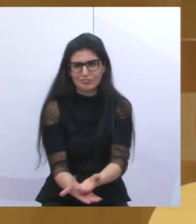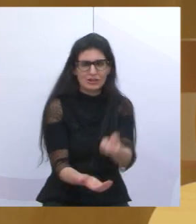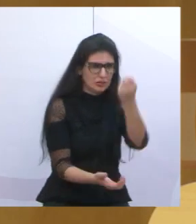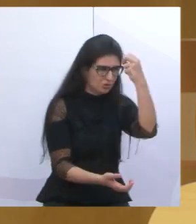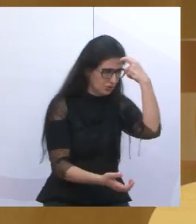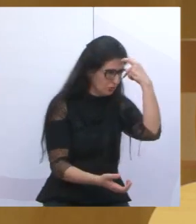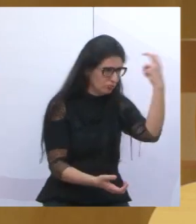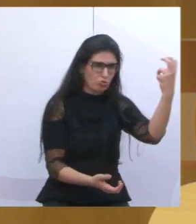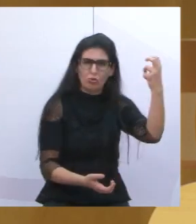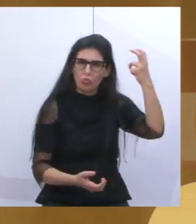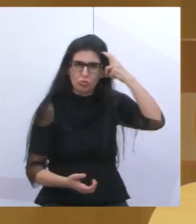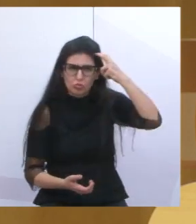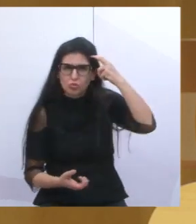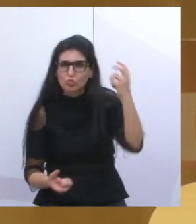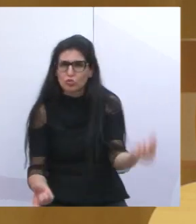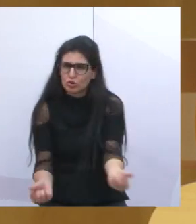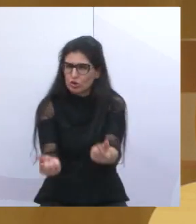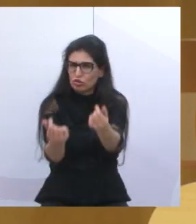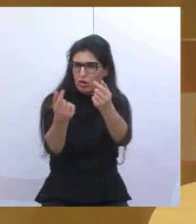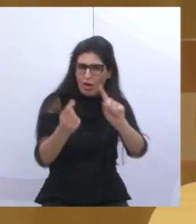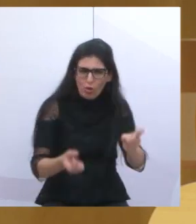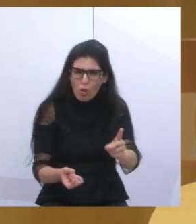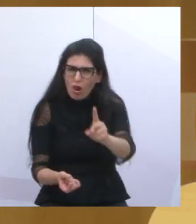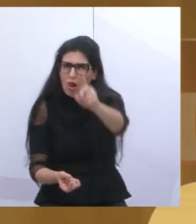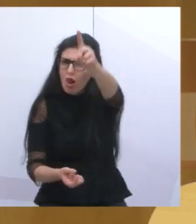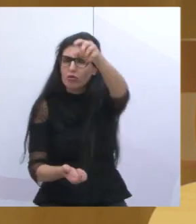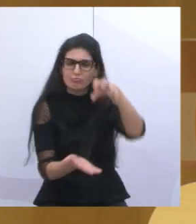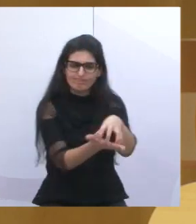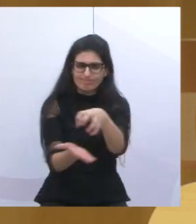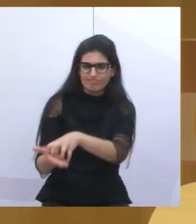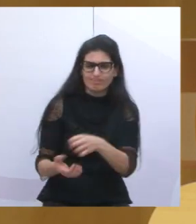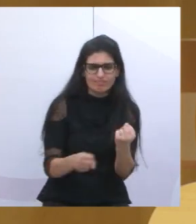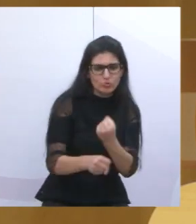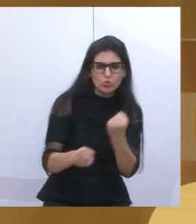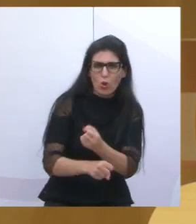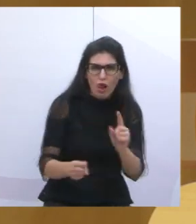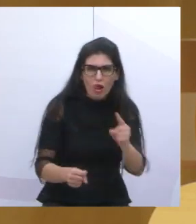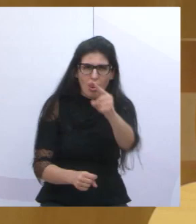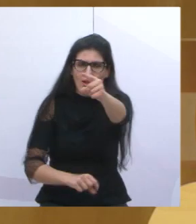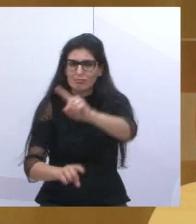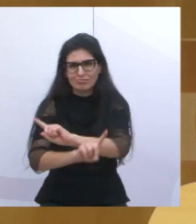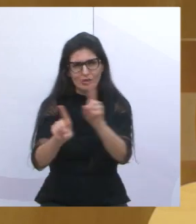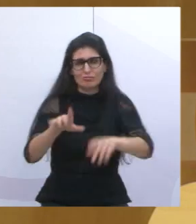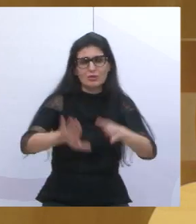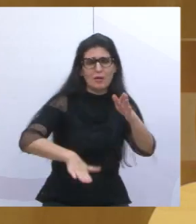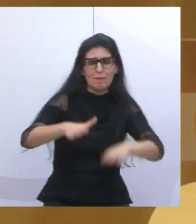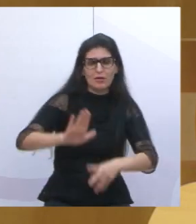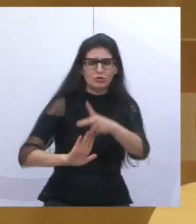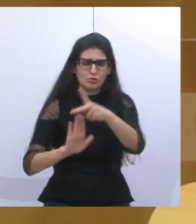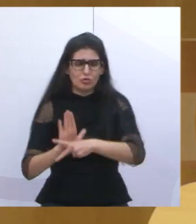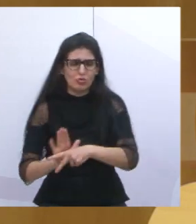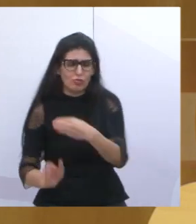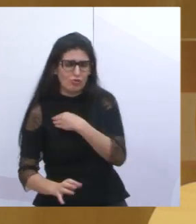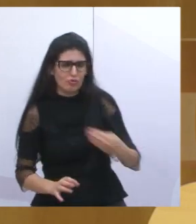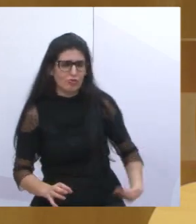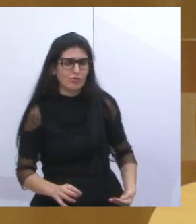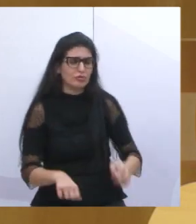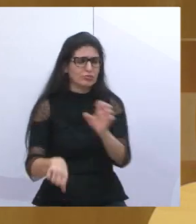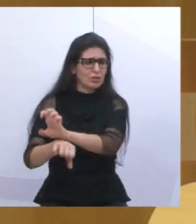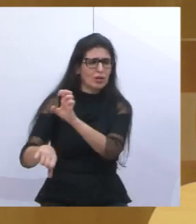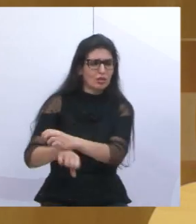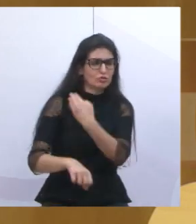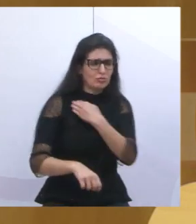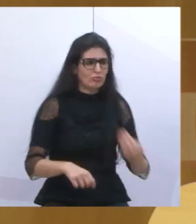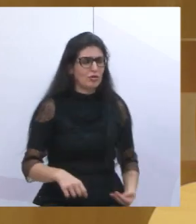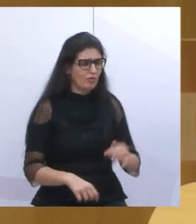cultura, não se aumenta a infraestrutura, depende de programas do governo do Estado, do governo federal.